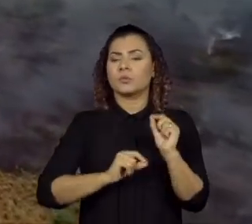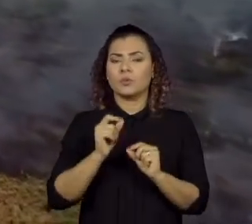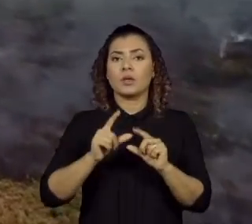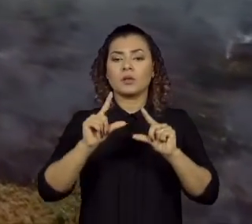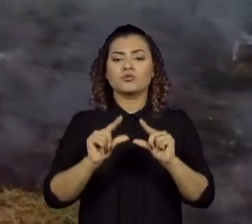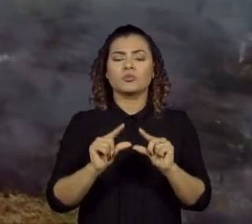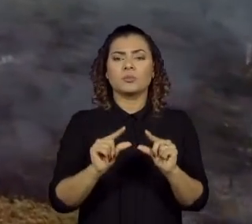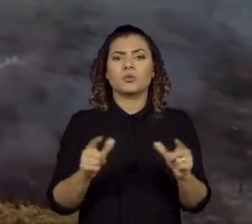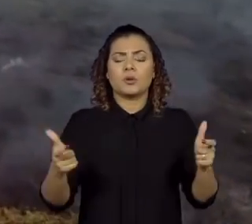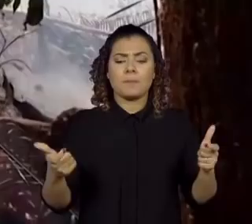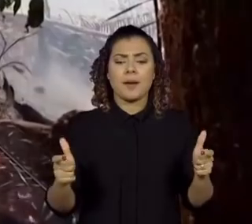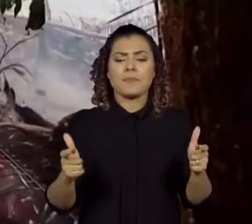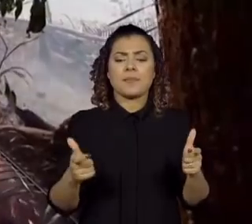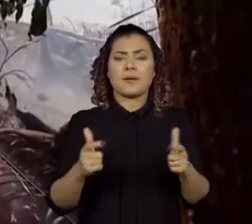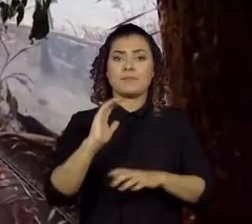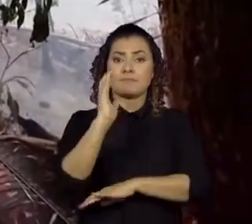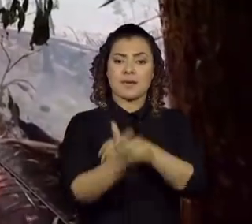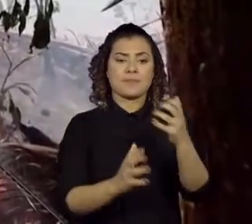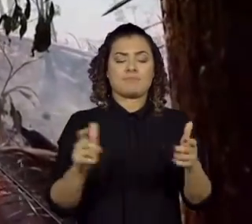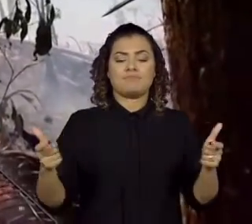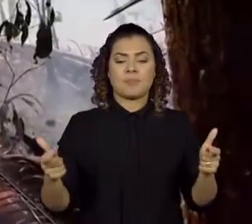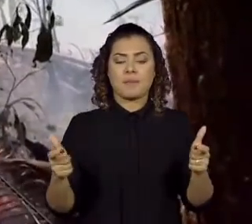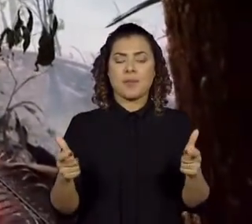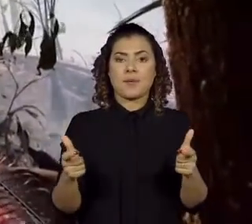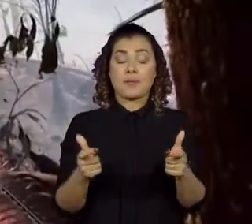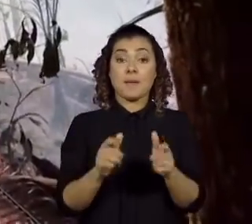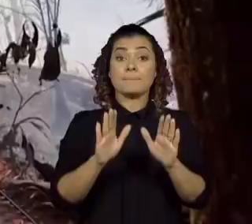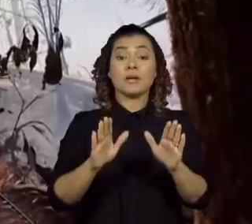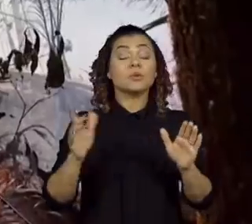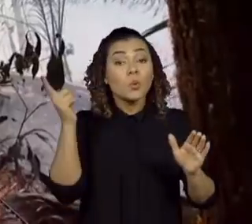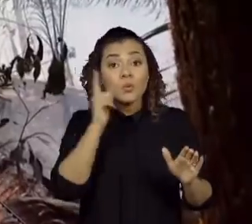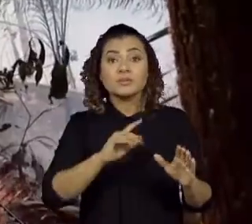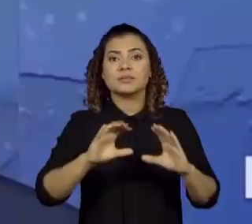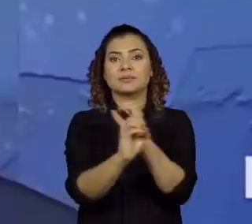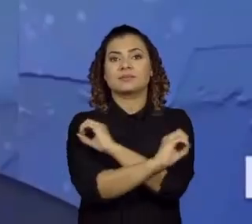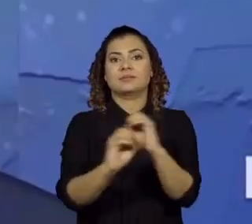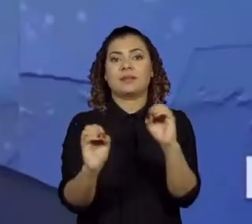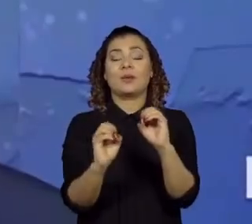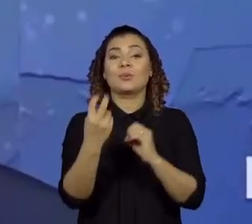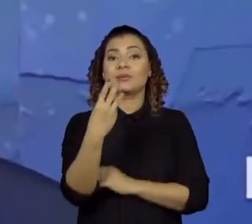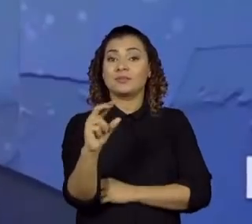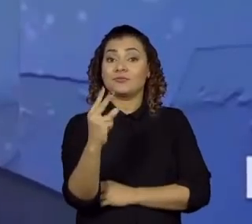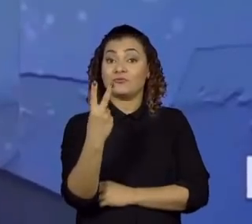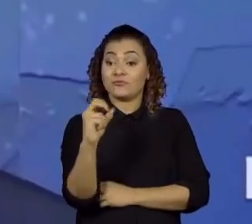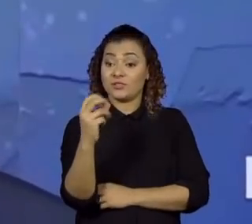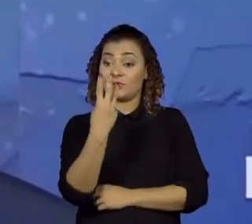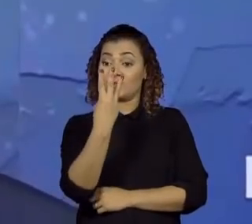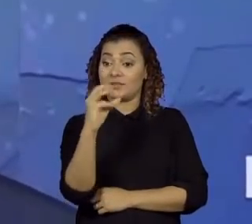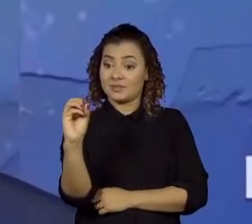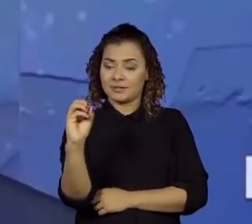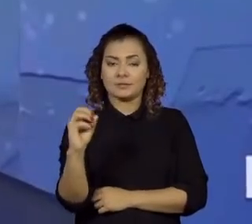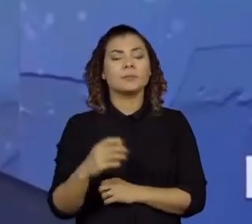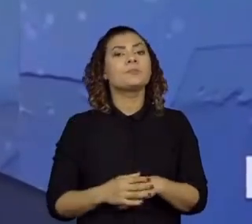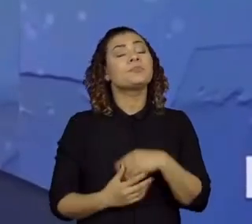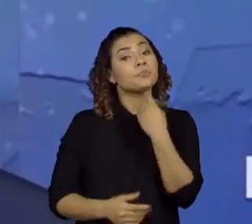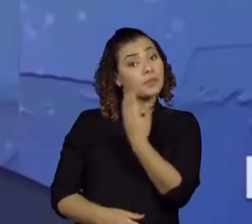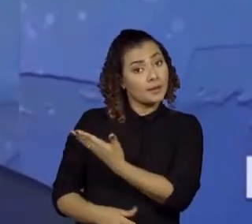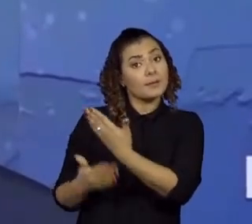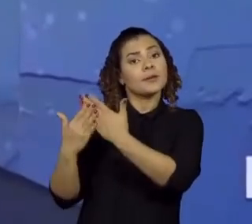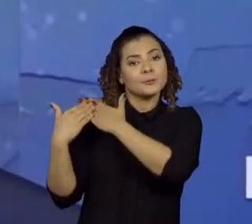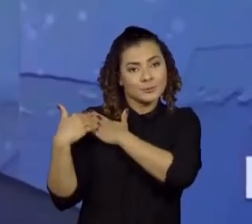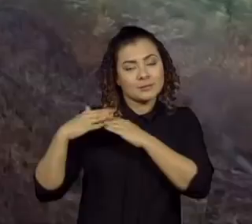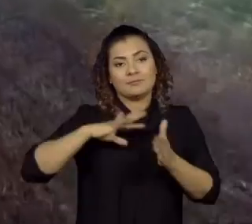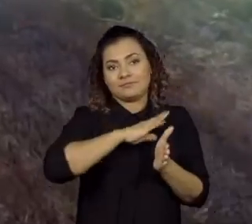a pouco o desmatamento ilegal, até zerar em 2030. Mourão, que preside o Conselho Nacional